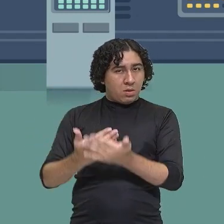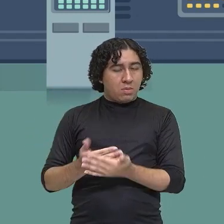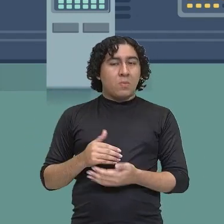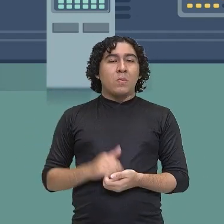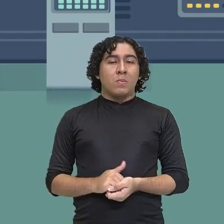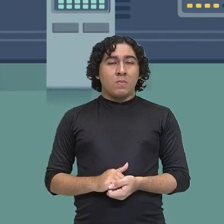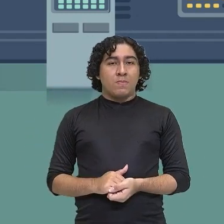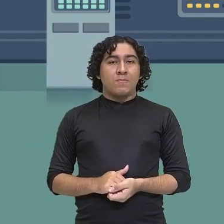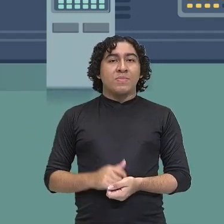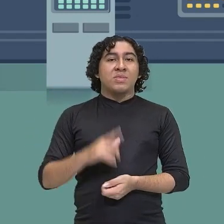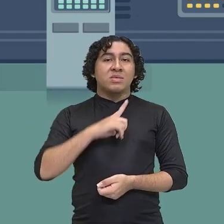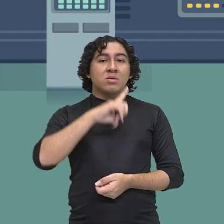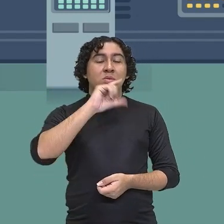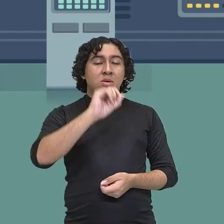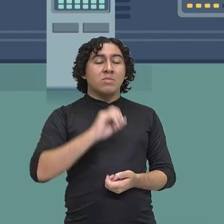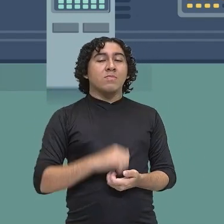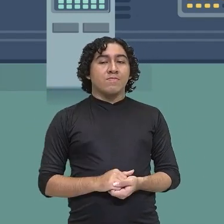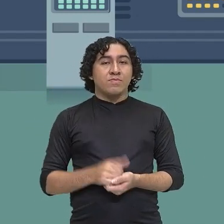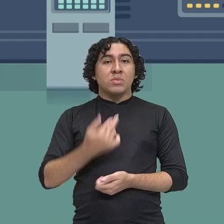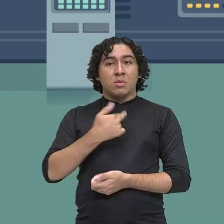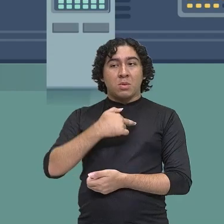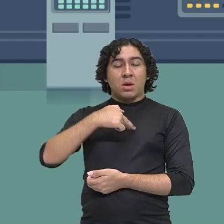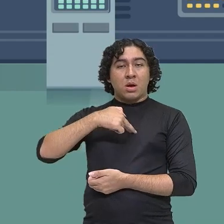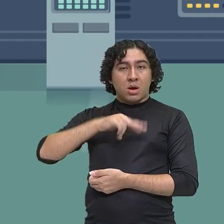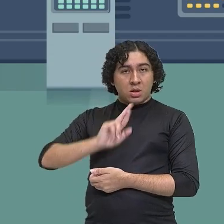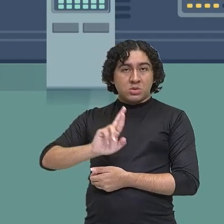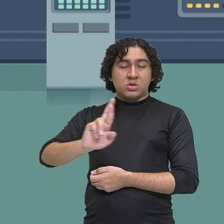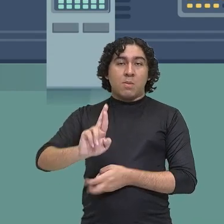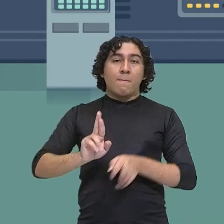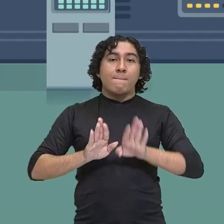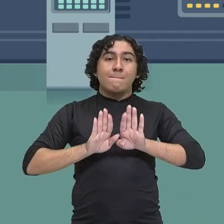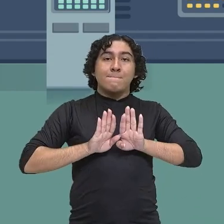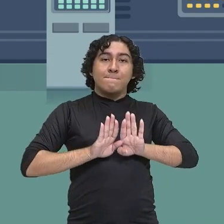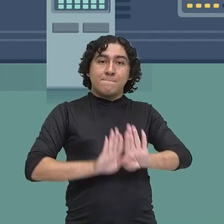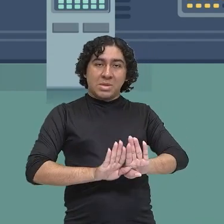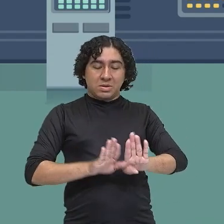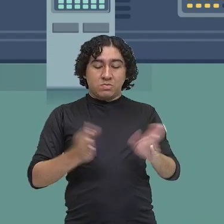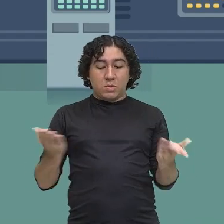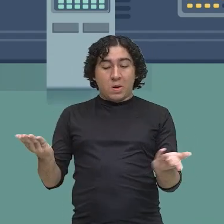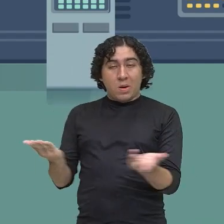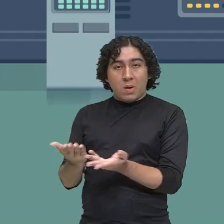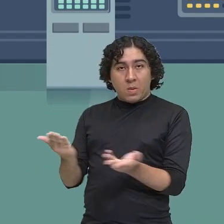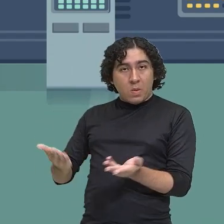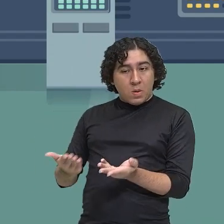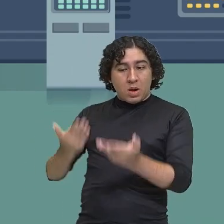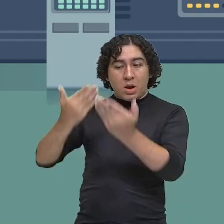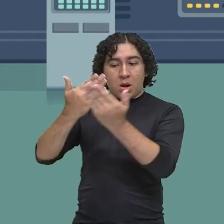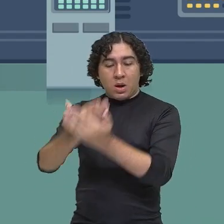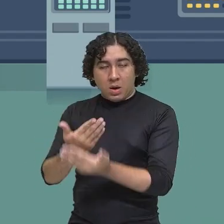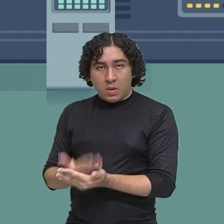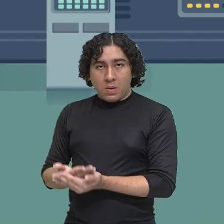temos uma religião. Mas no momento aqui, eu